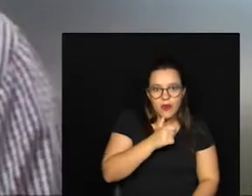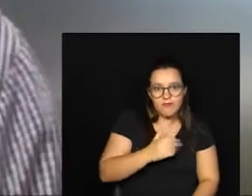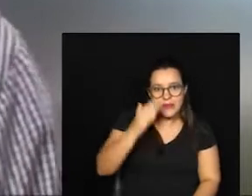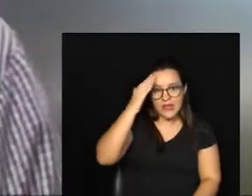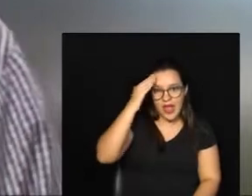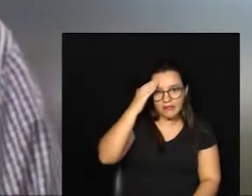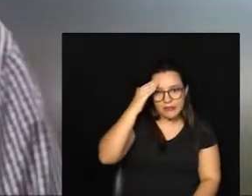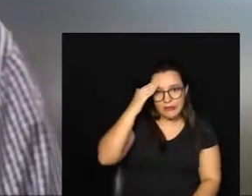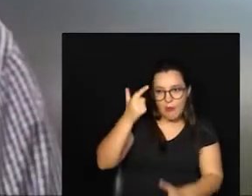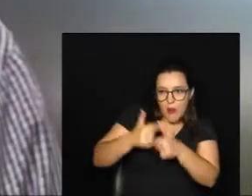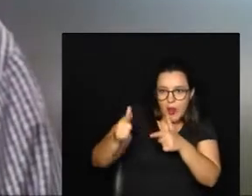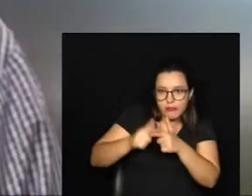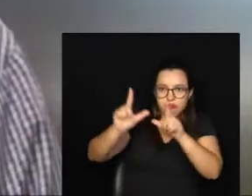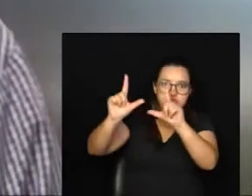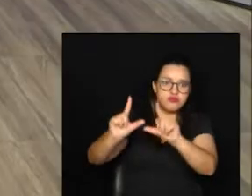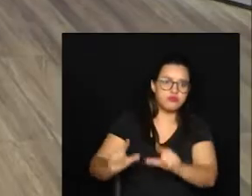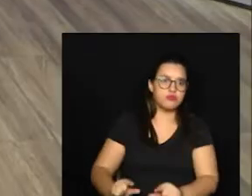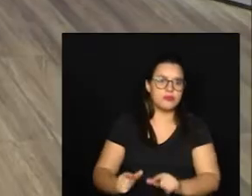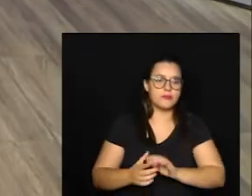ser minimizada.